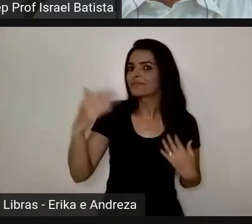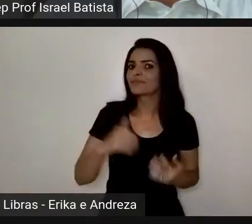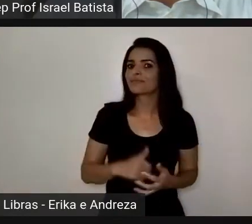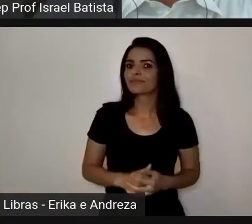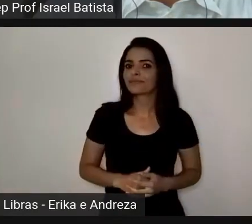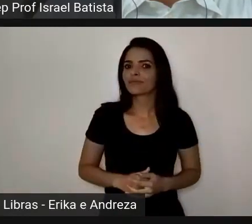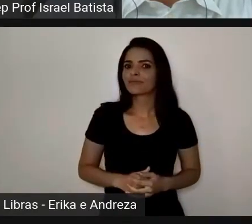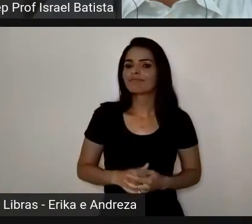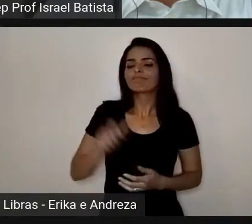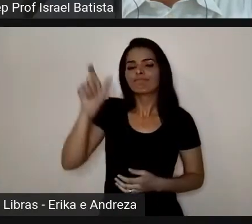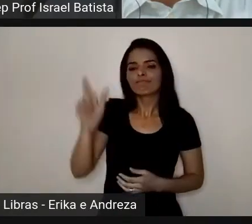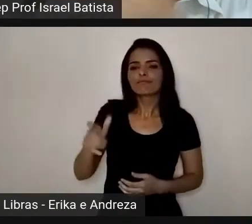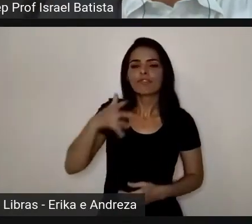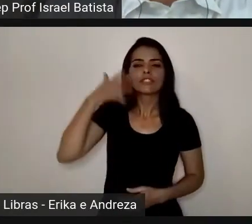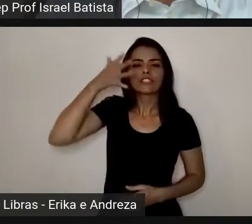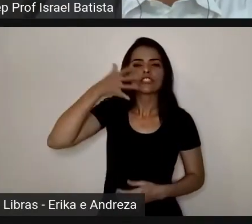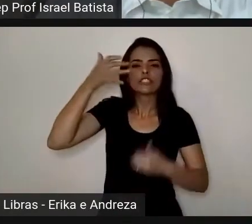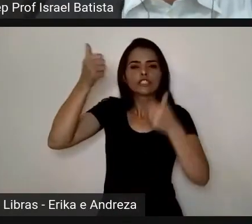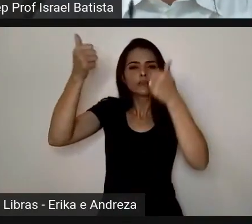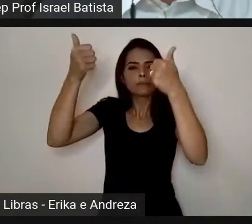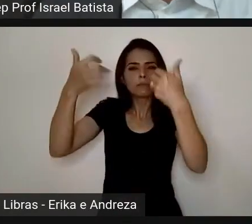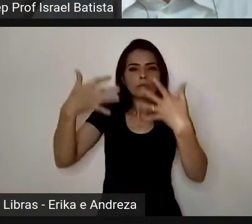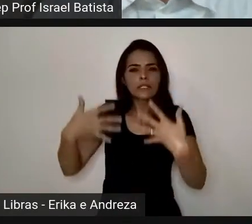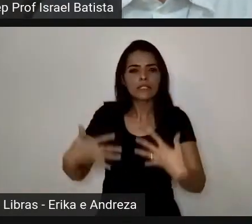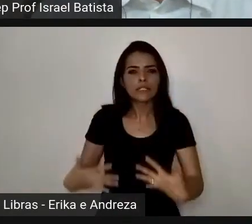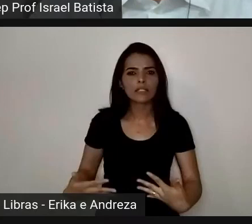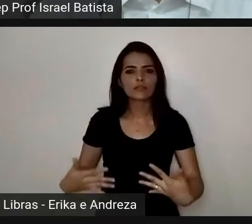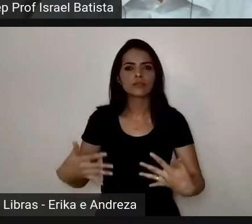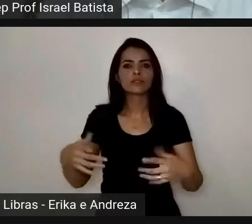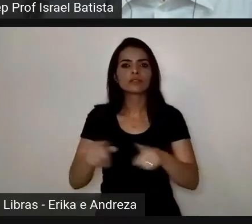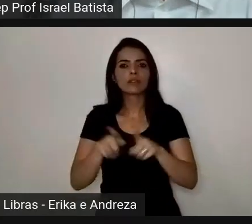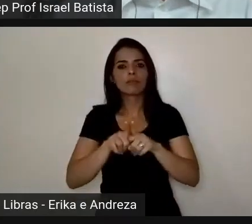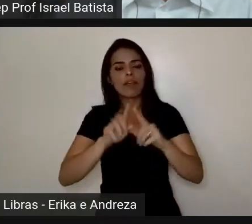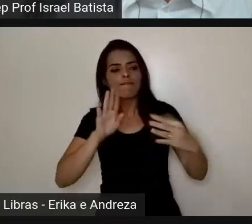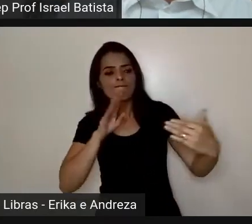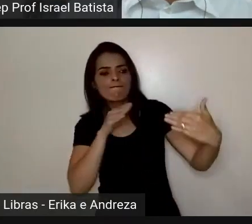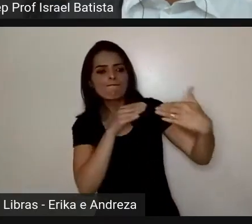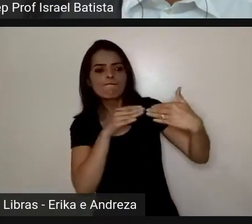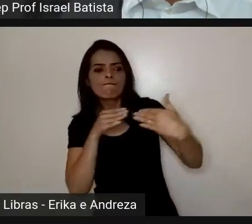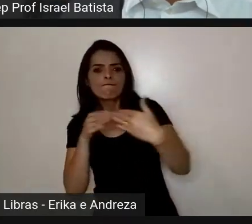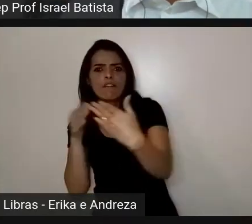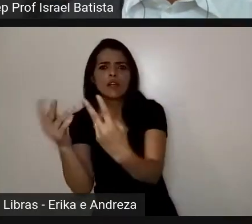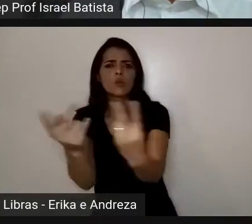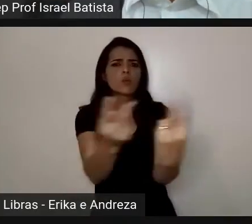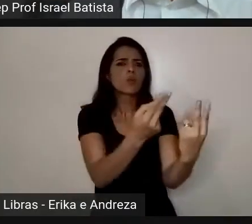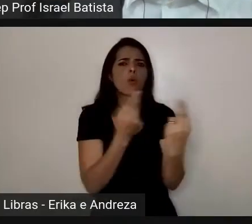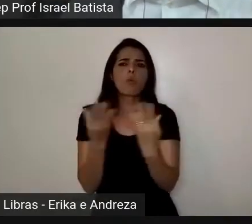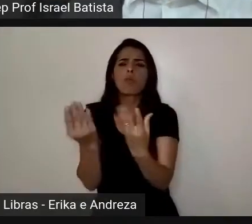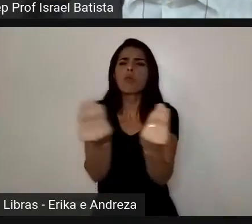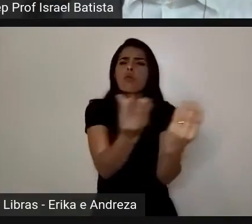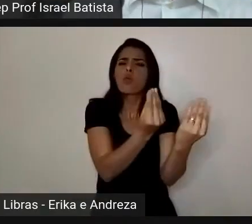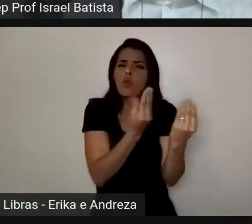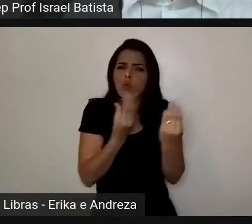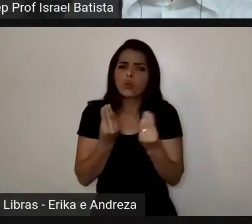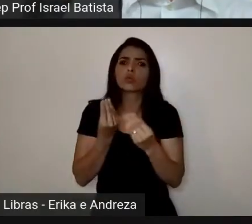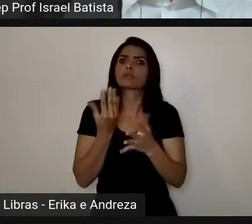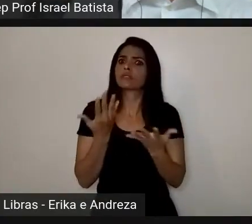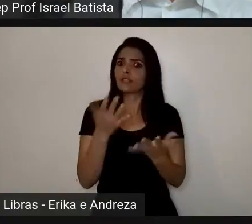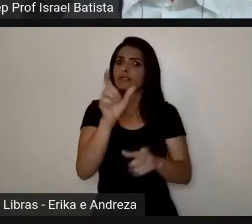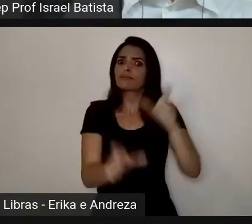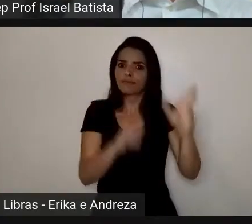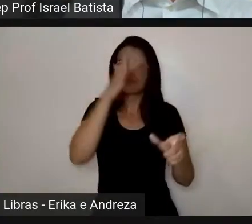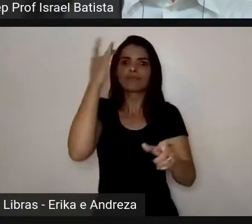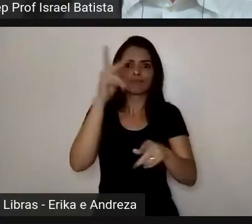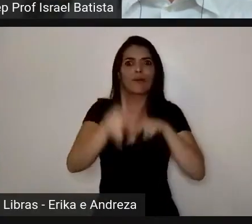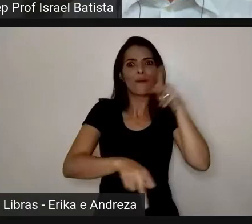As suas ponderações ecoam com as preocupações de uma boa parcela da sociedade, eu tenho certeza. E agora a gente vai ouvir